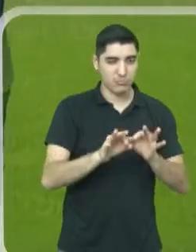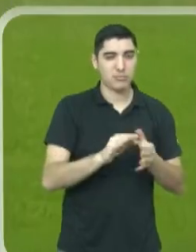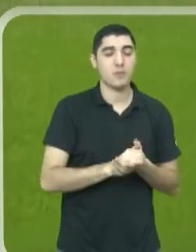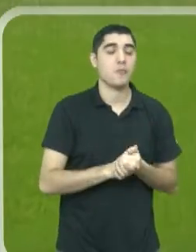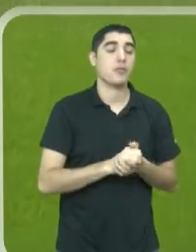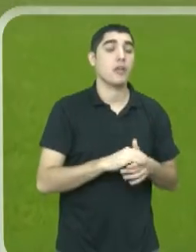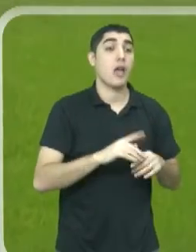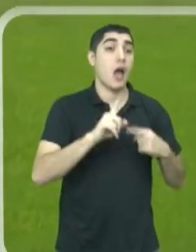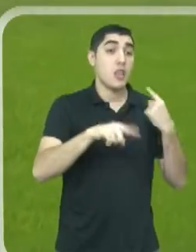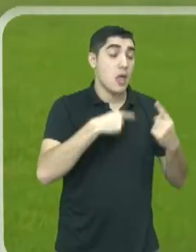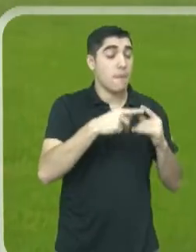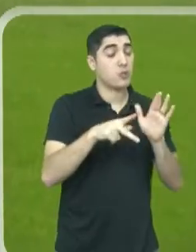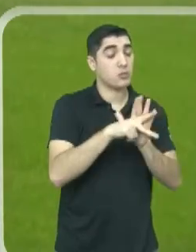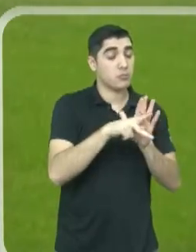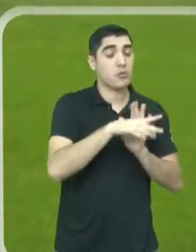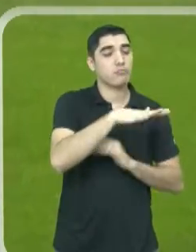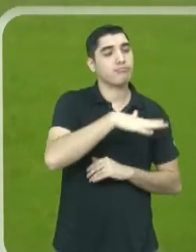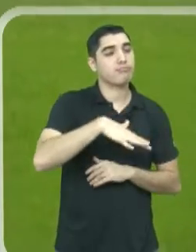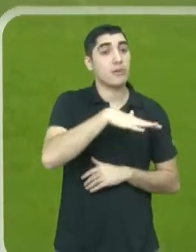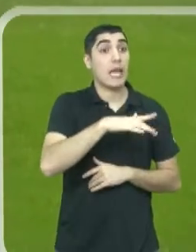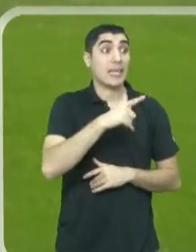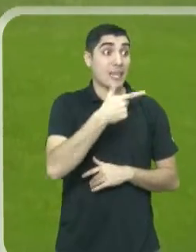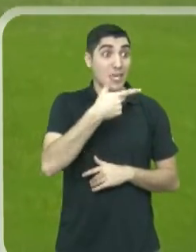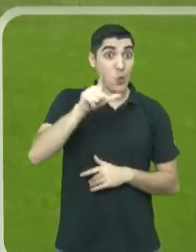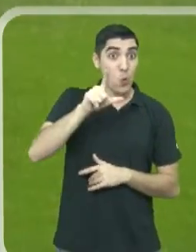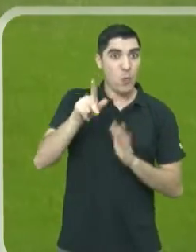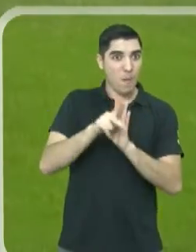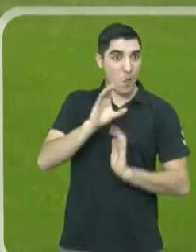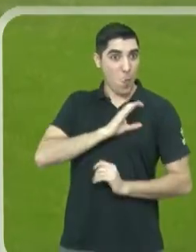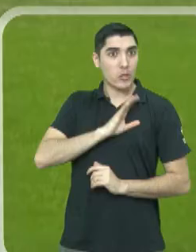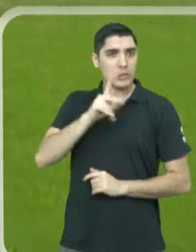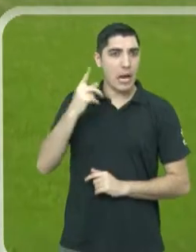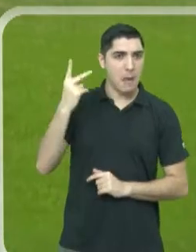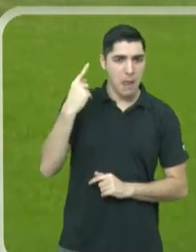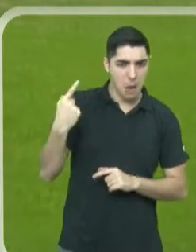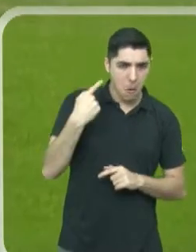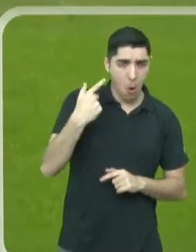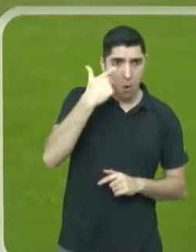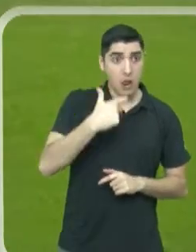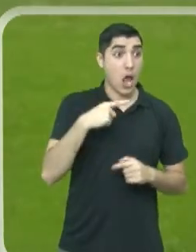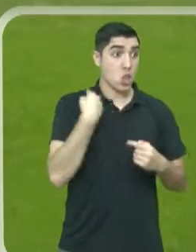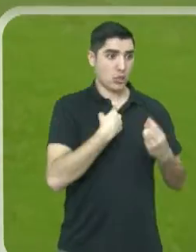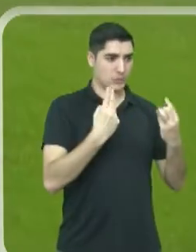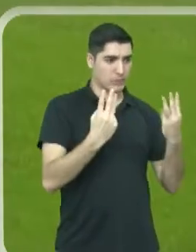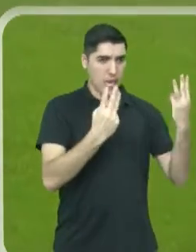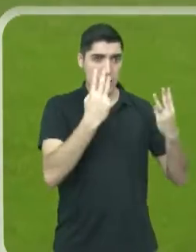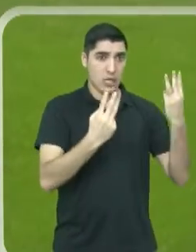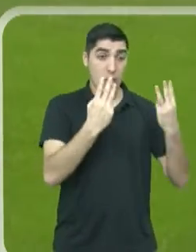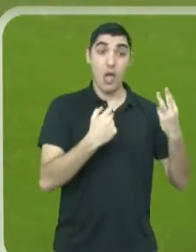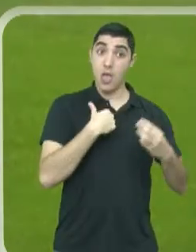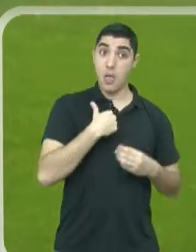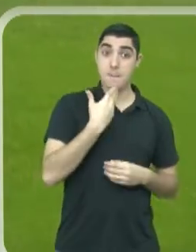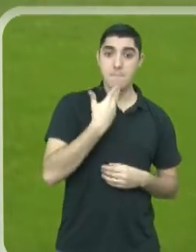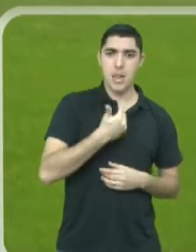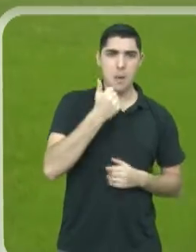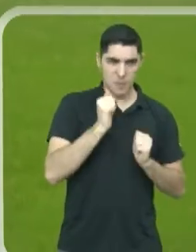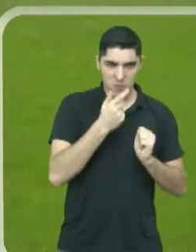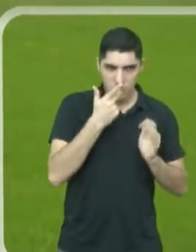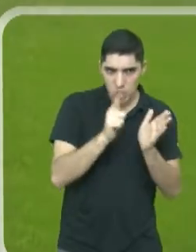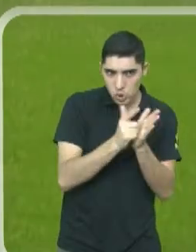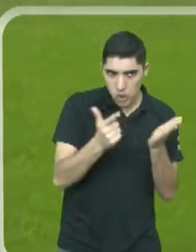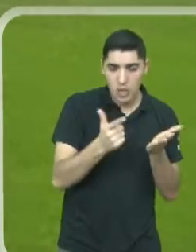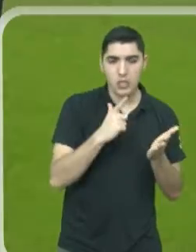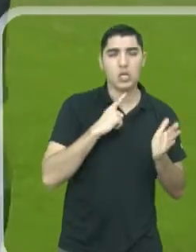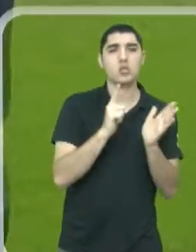Geninho já estava de olho em mim, né? E o jogo foi 3-3, eu fui melhor em campo, eu tenho até, pode falar o nome do jornal? Pode.